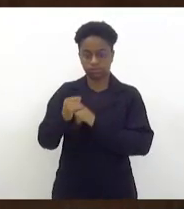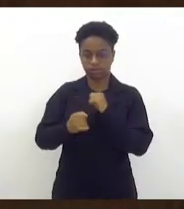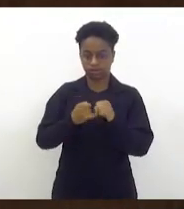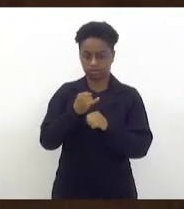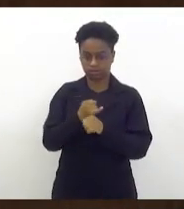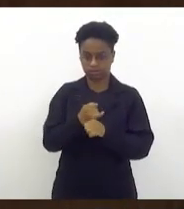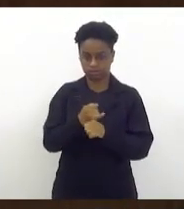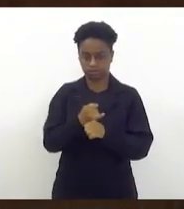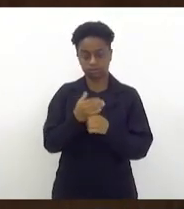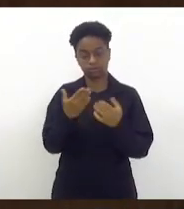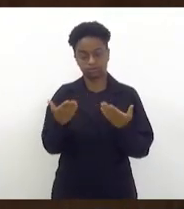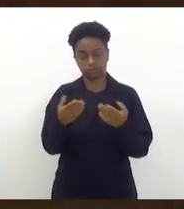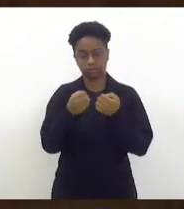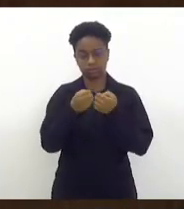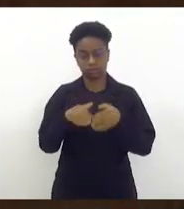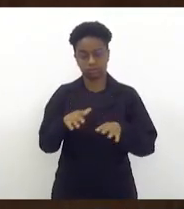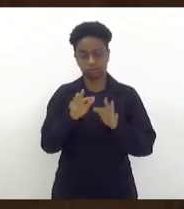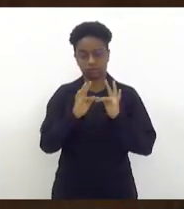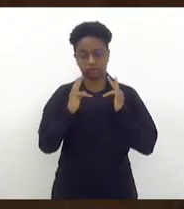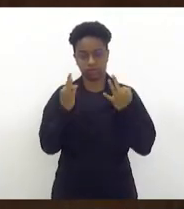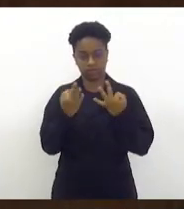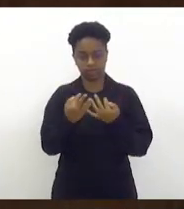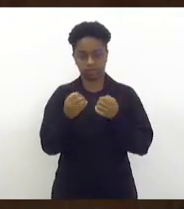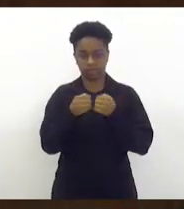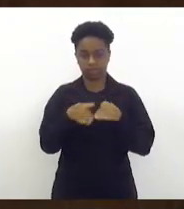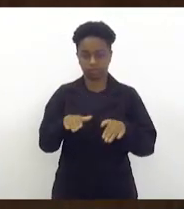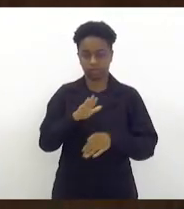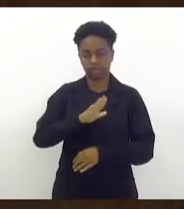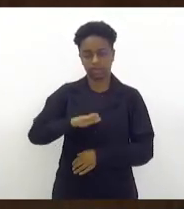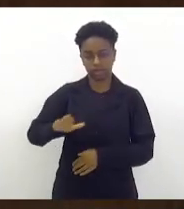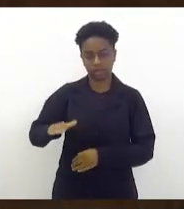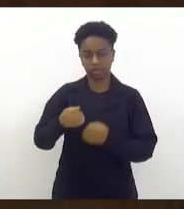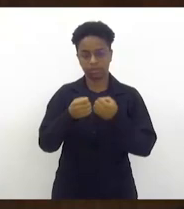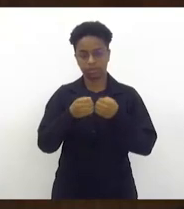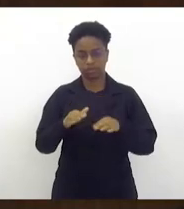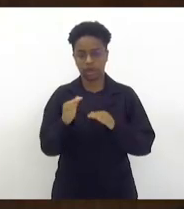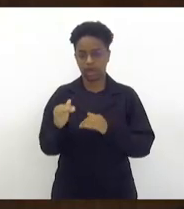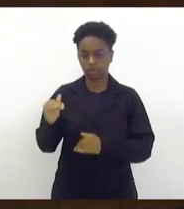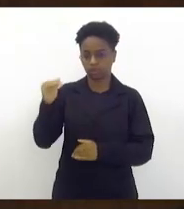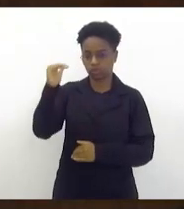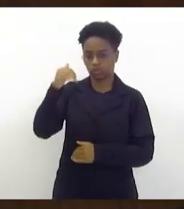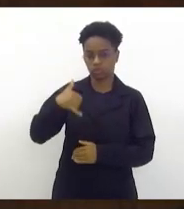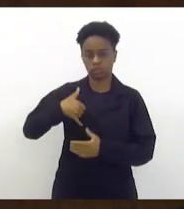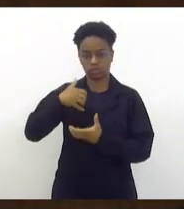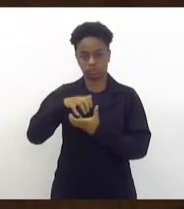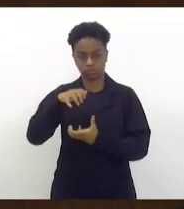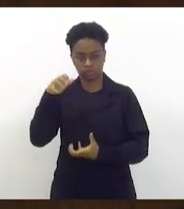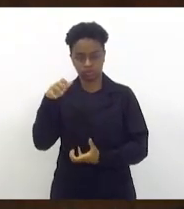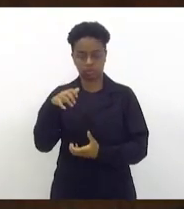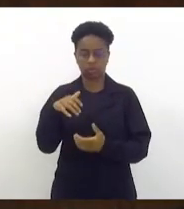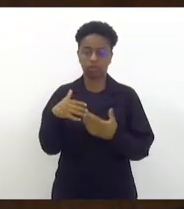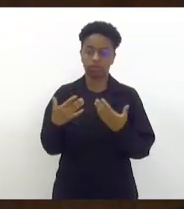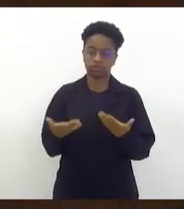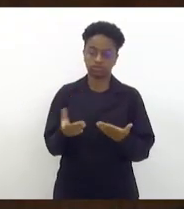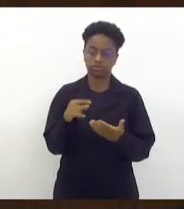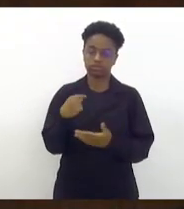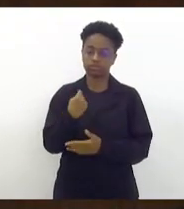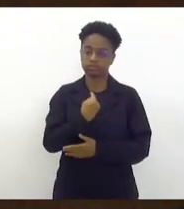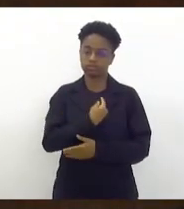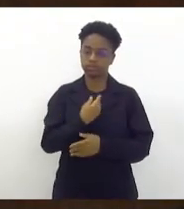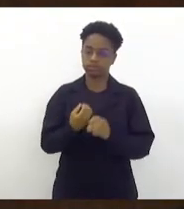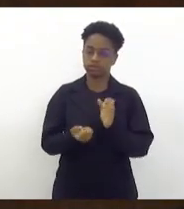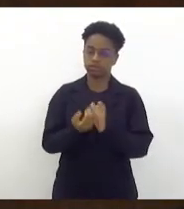Isso prejudicando famílias, crianças, adultos, idosos. Então, nós fizemos essa